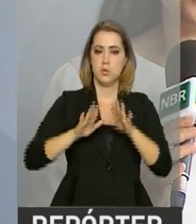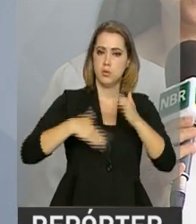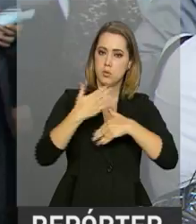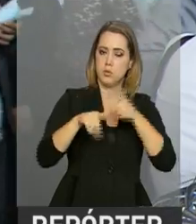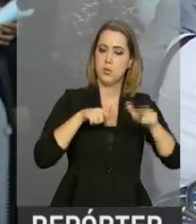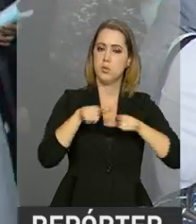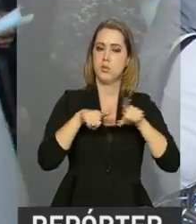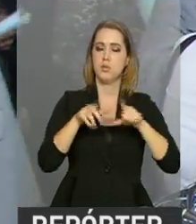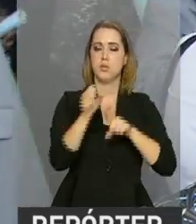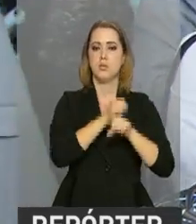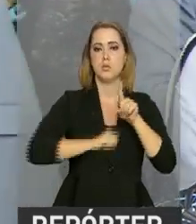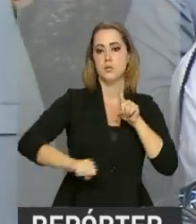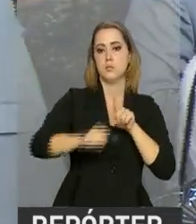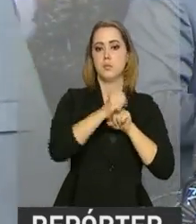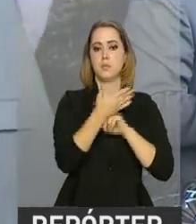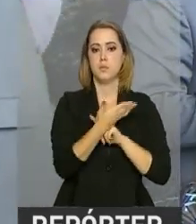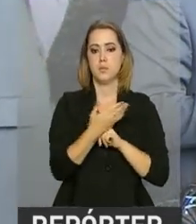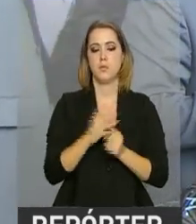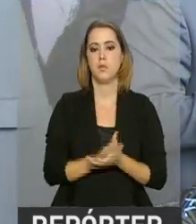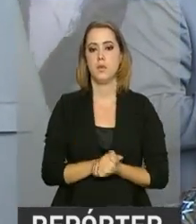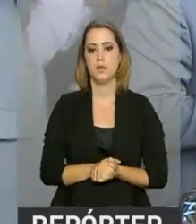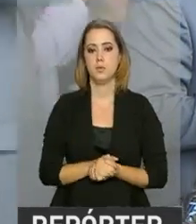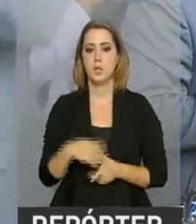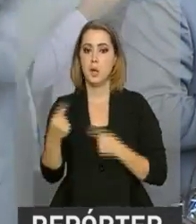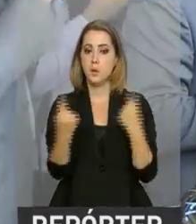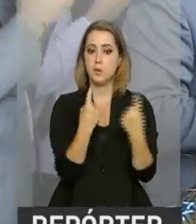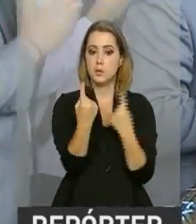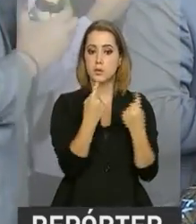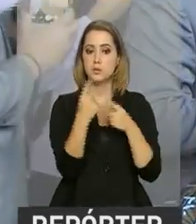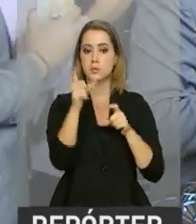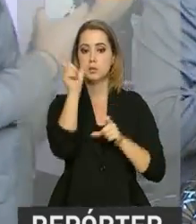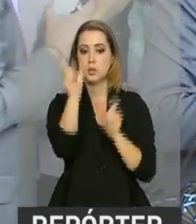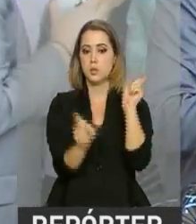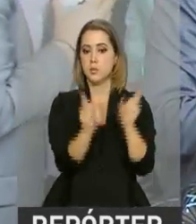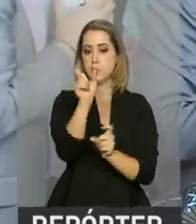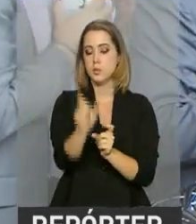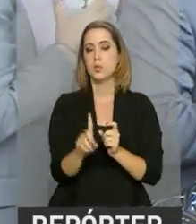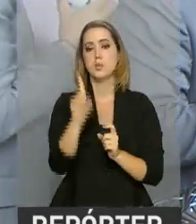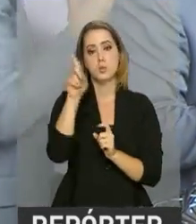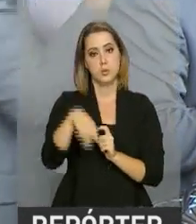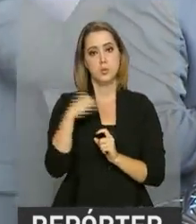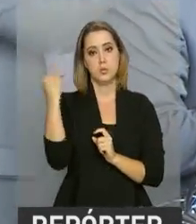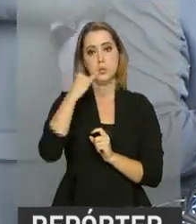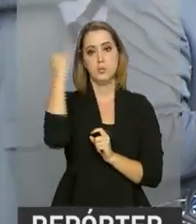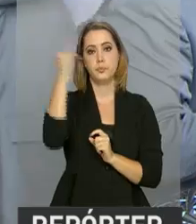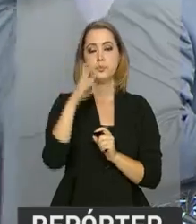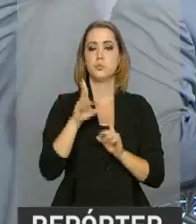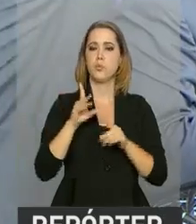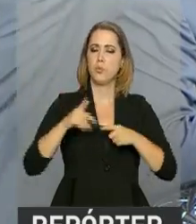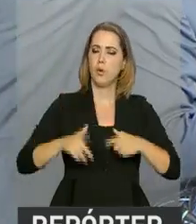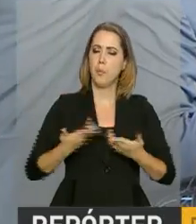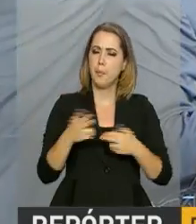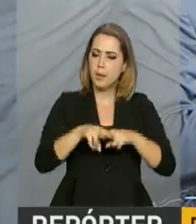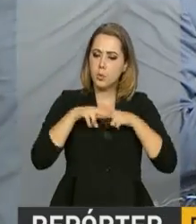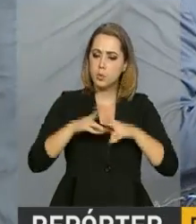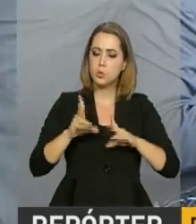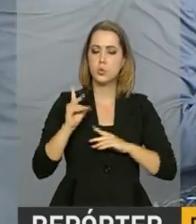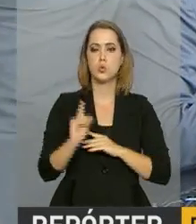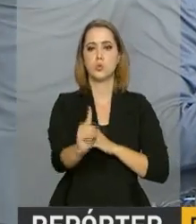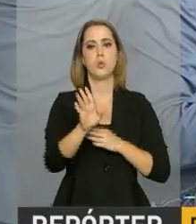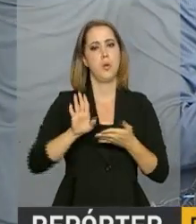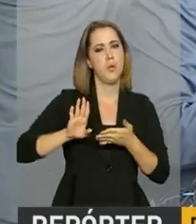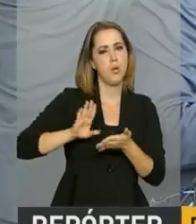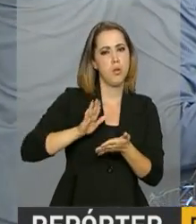sociedade cada qual dessas pessoas é uma referência um ícone na luta por direitos e Por Justiça no repúdio